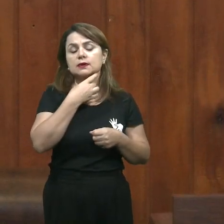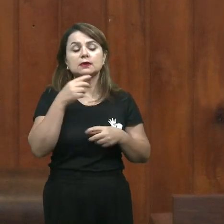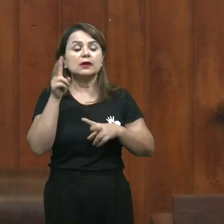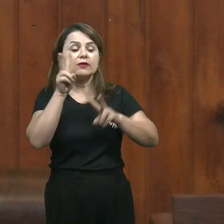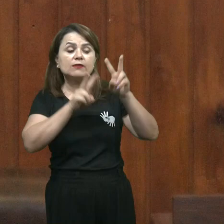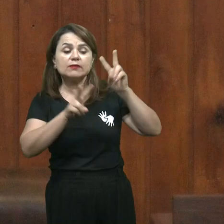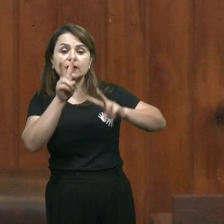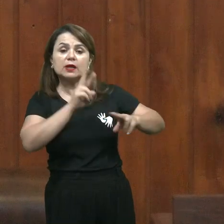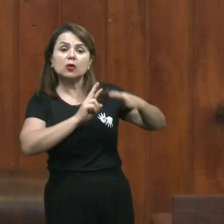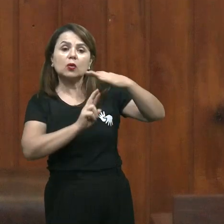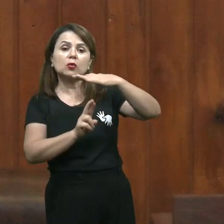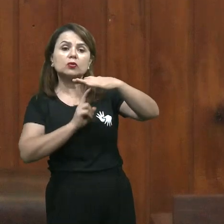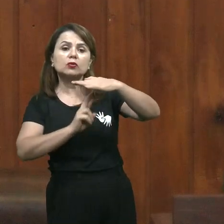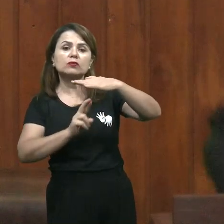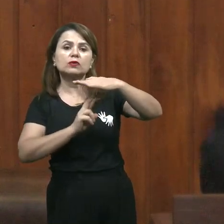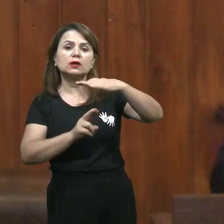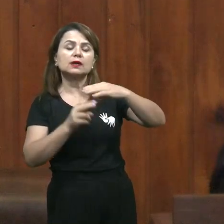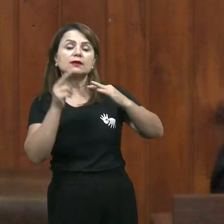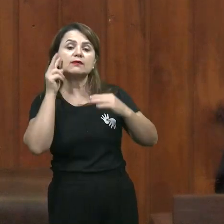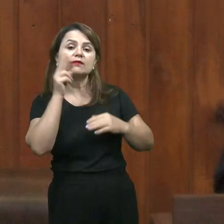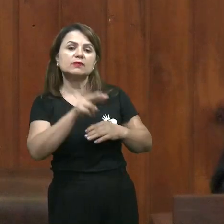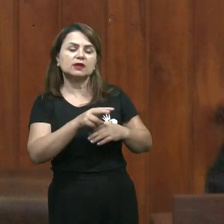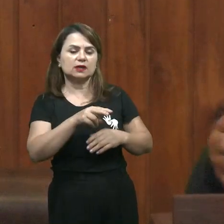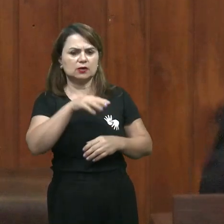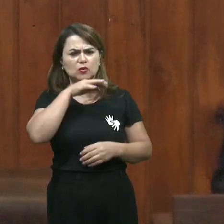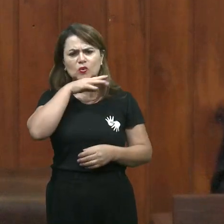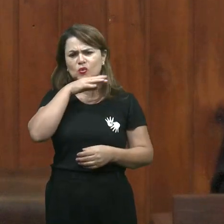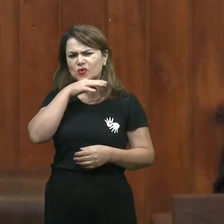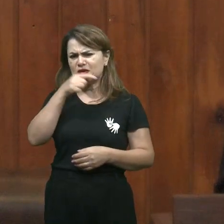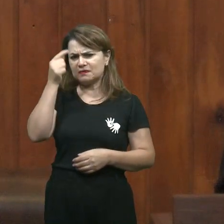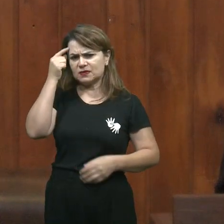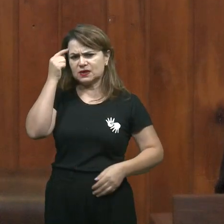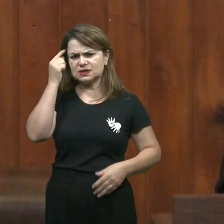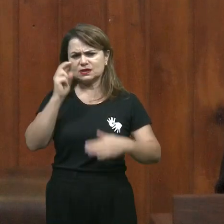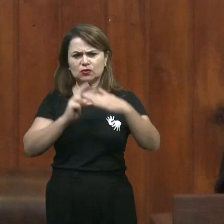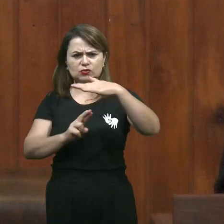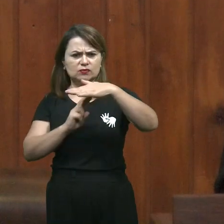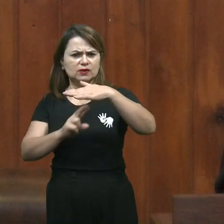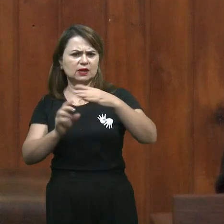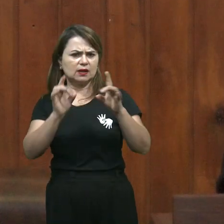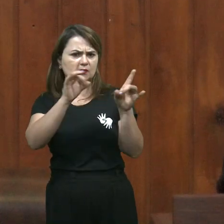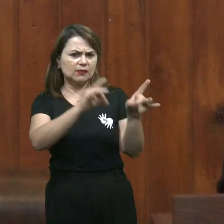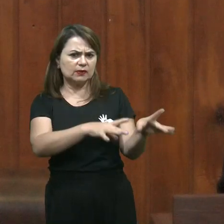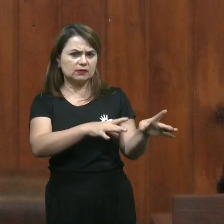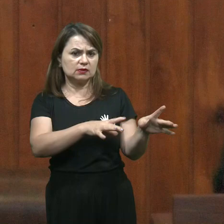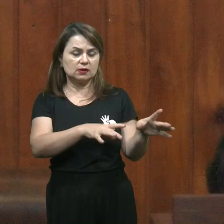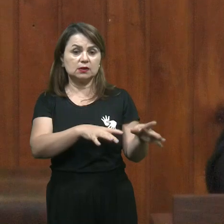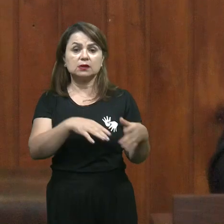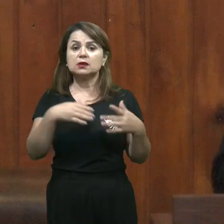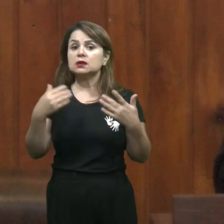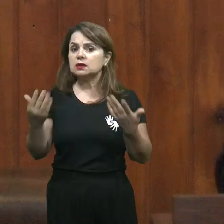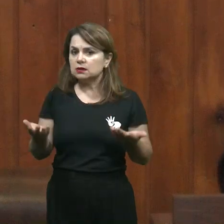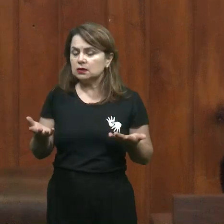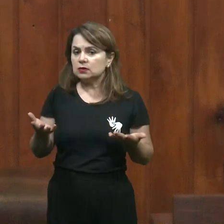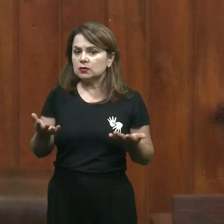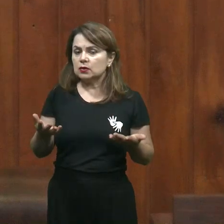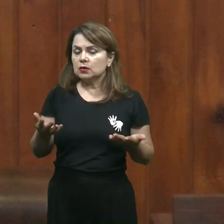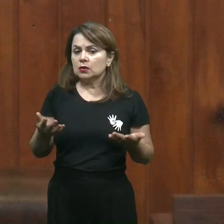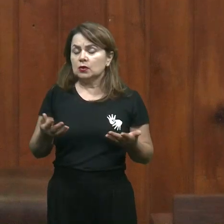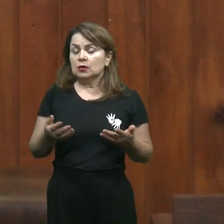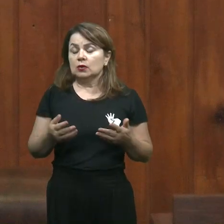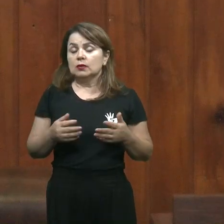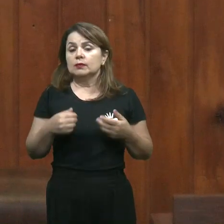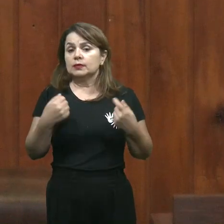uma verdadeira de um cenário de abandono ali da rodoviária é uma incompetência ali por parte